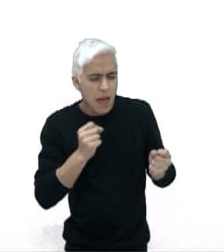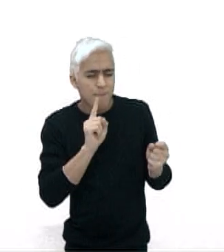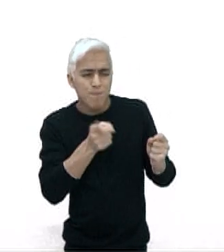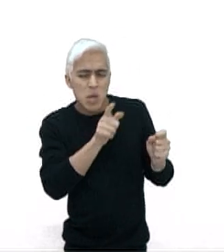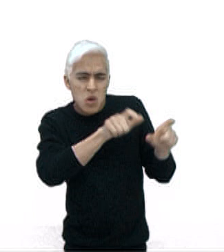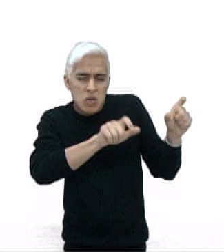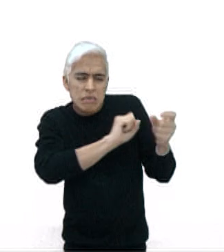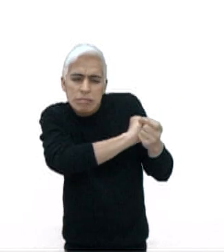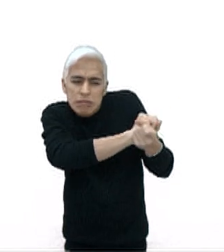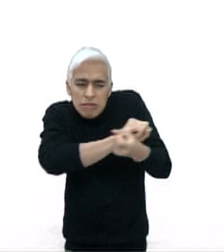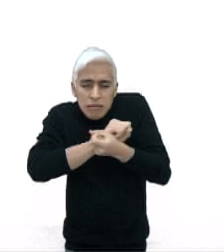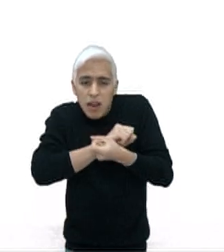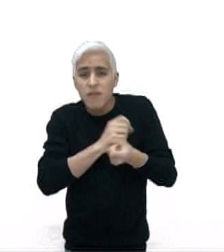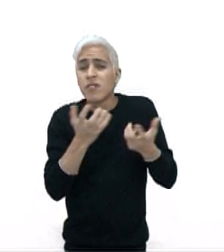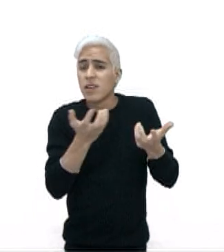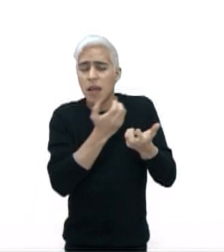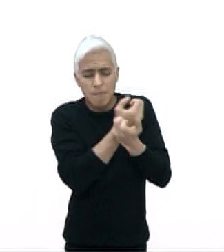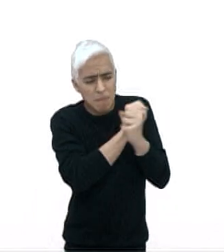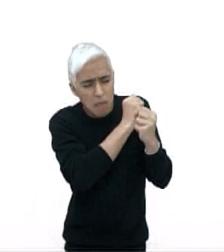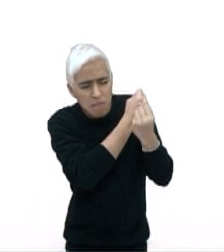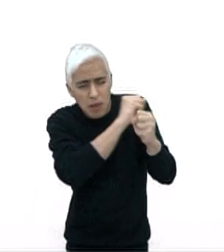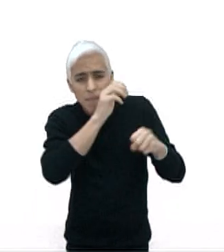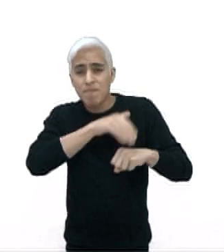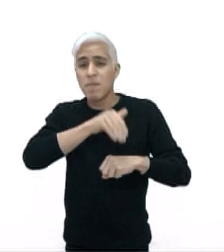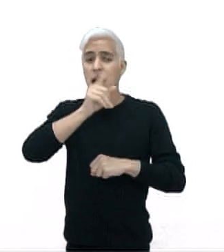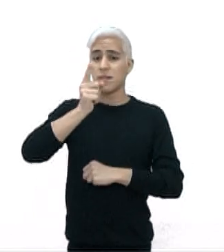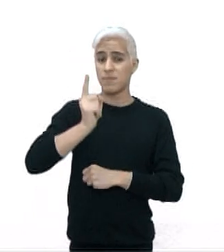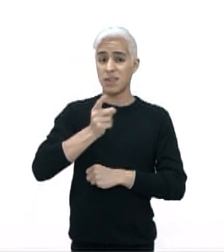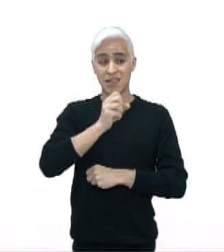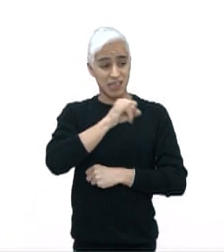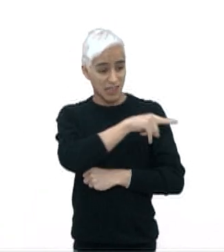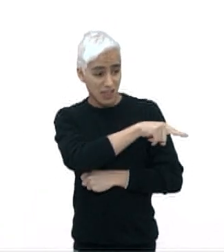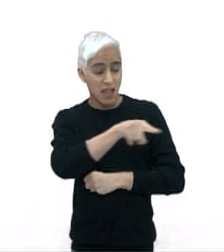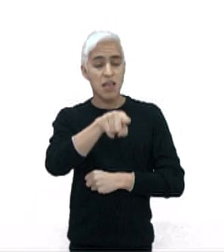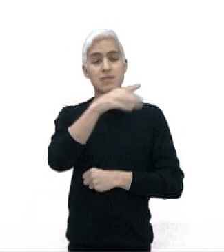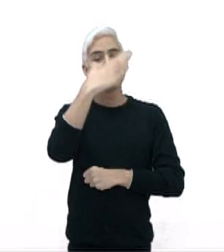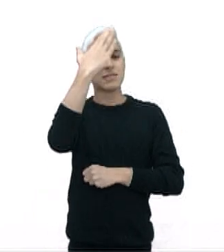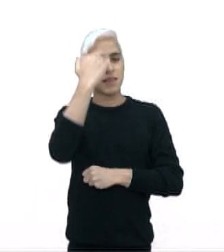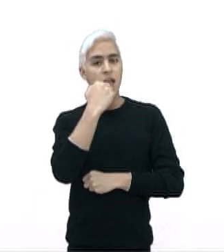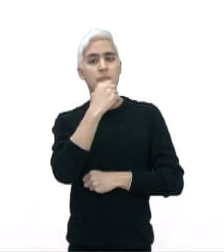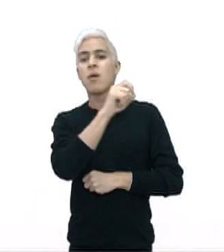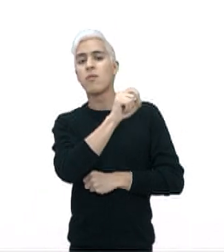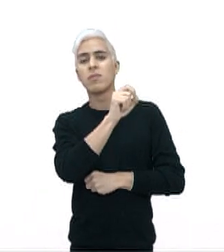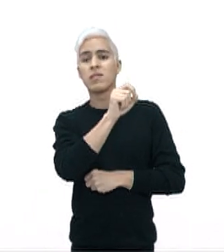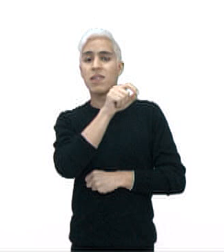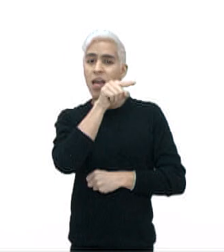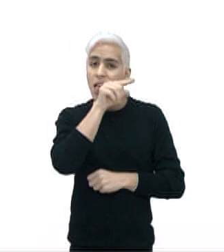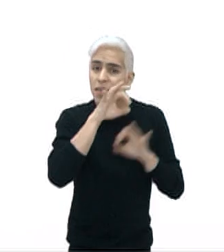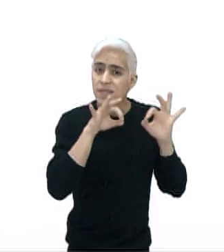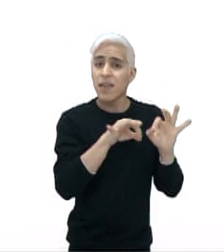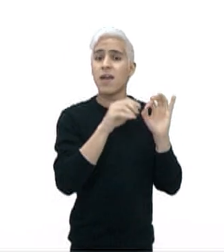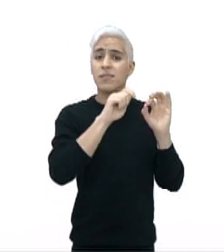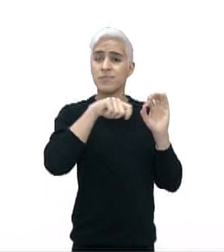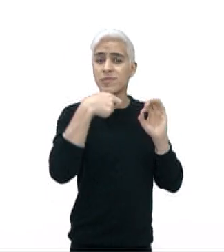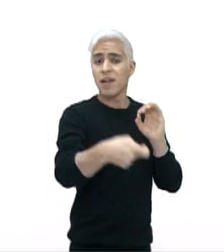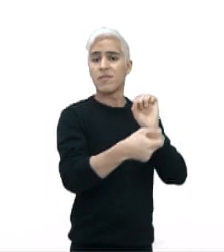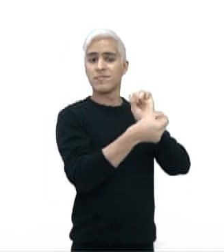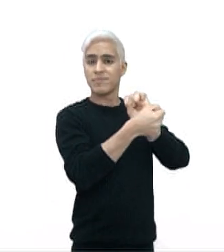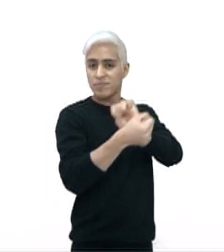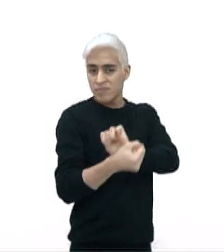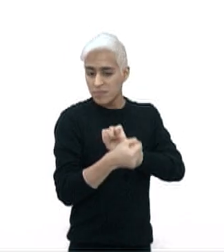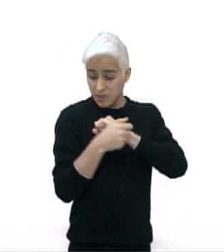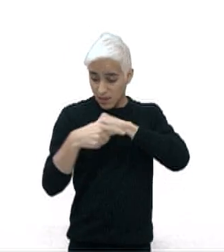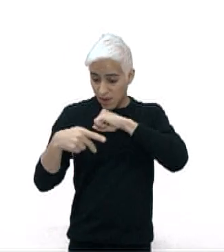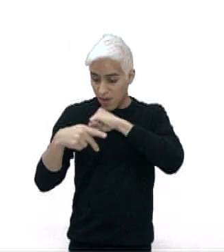escravos, poderia ter libertado mais 1000 se eles soubessem que eram escravos. Um pronome